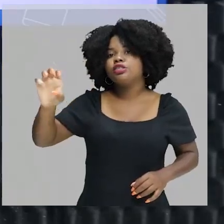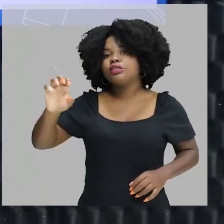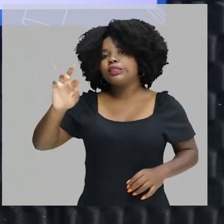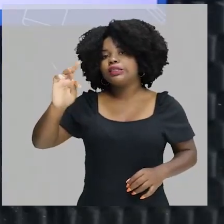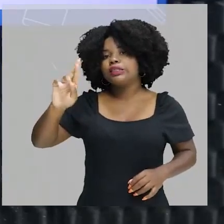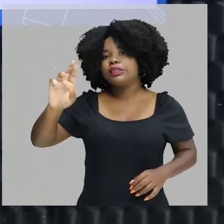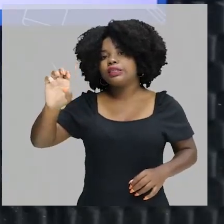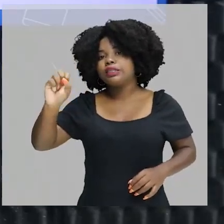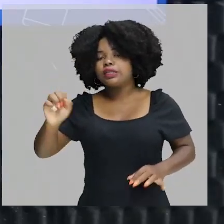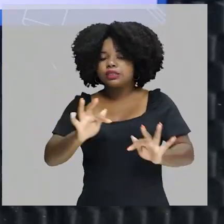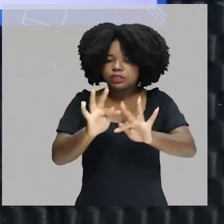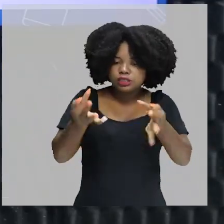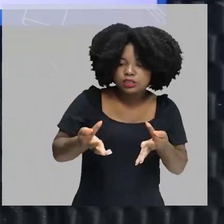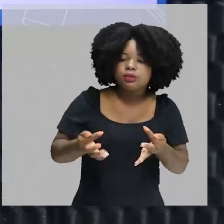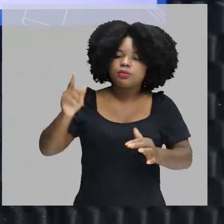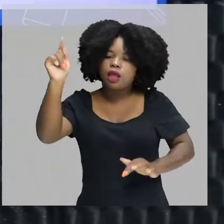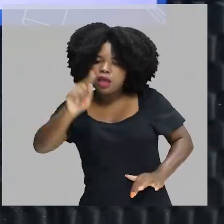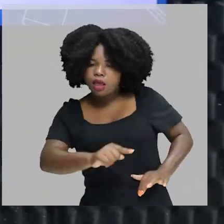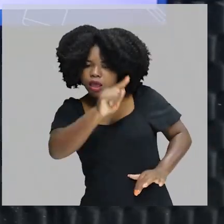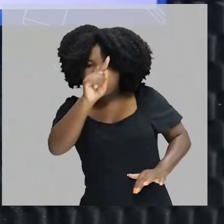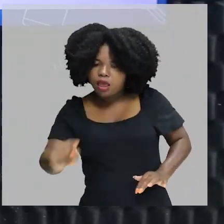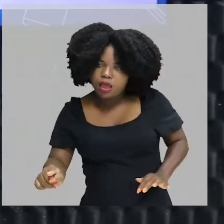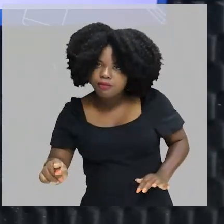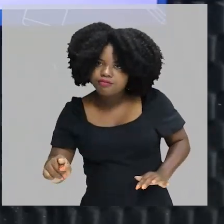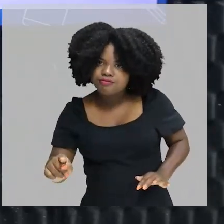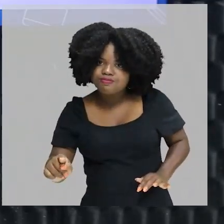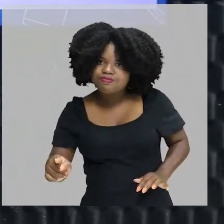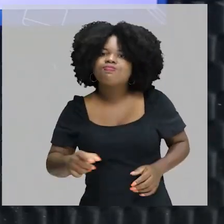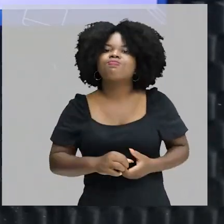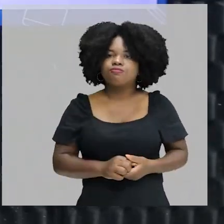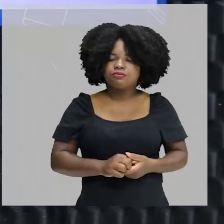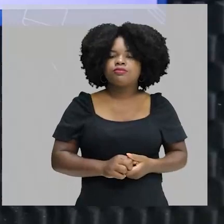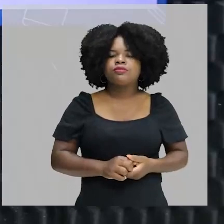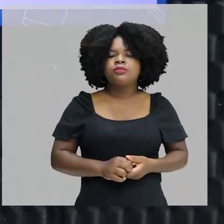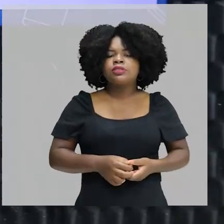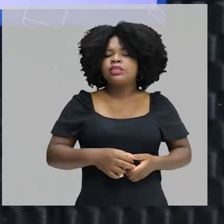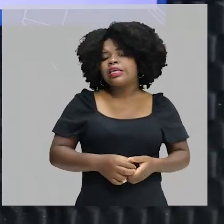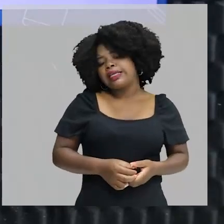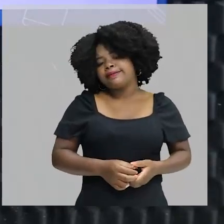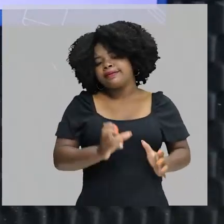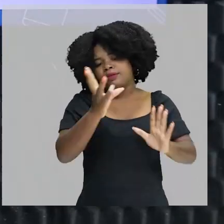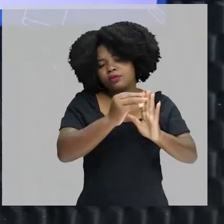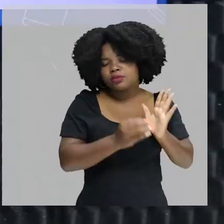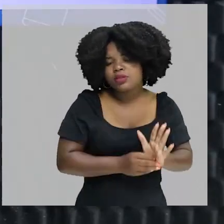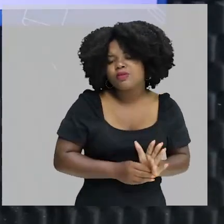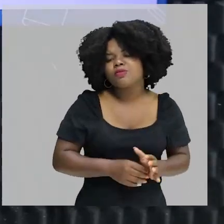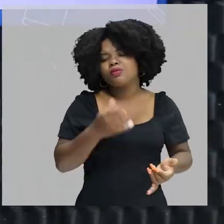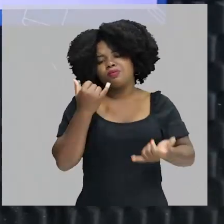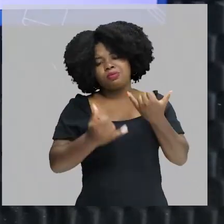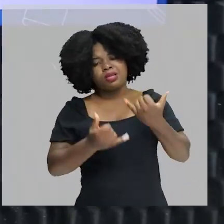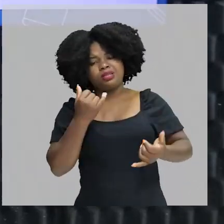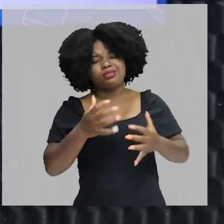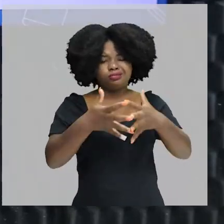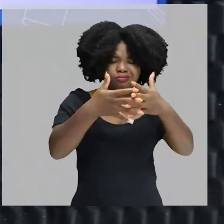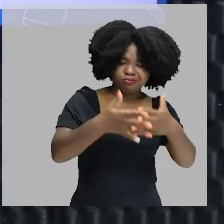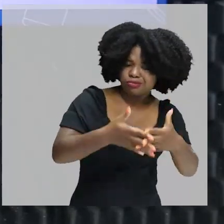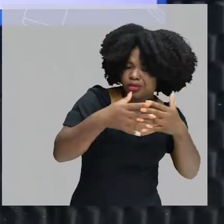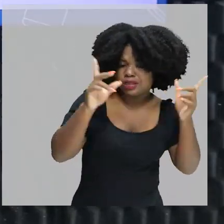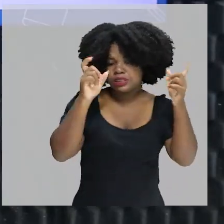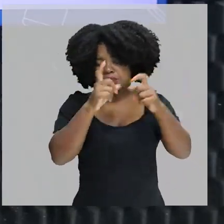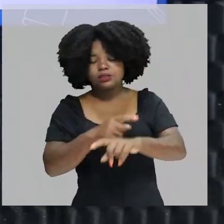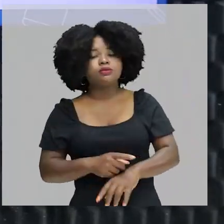a princípio, parece ser um bicho de 7 cabeças, mas não é. Porque a gente vai resolver,